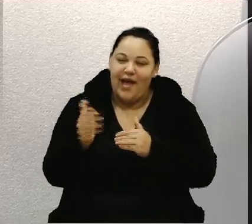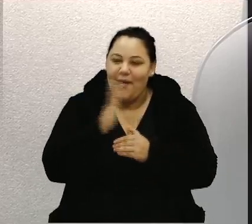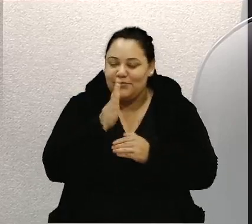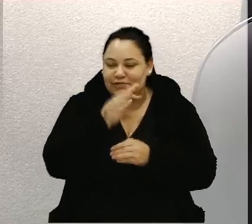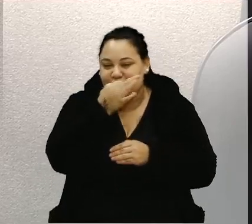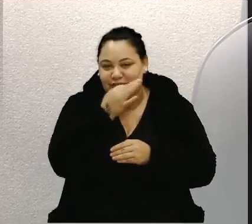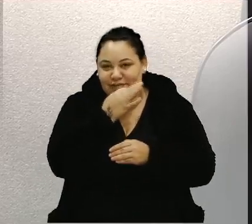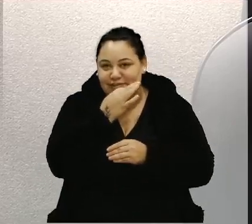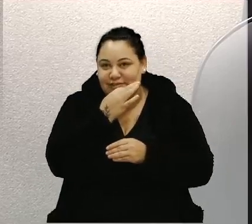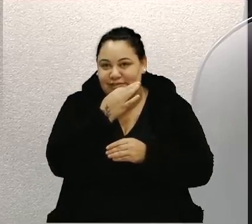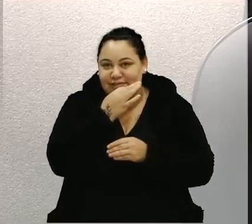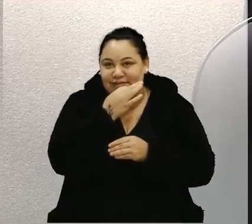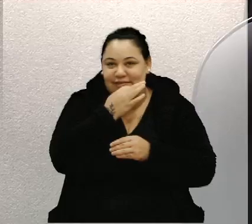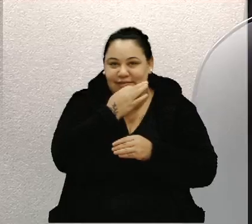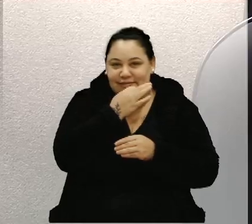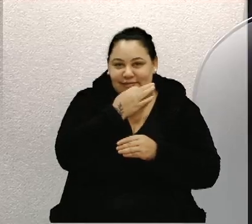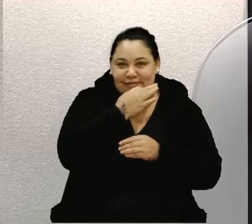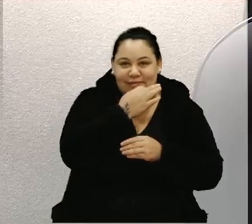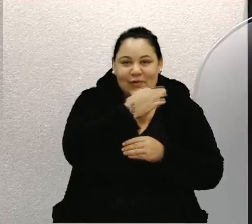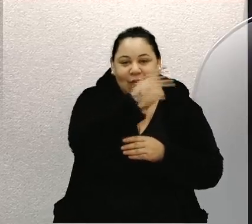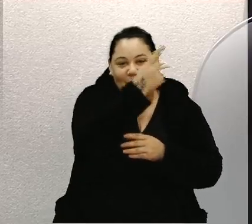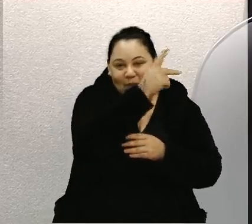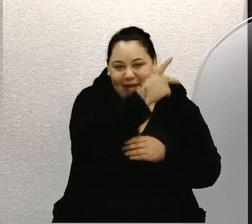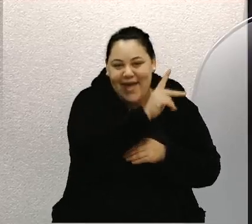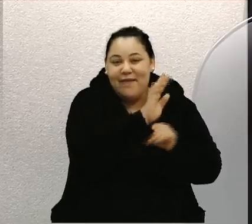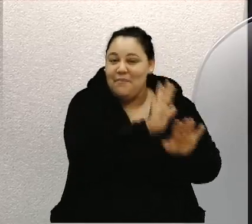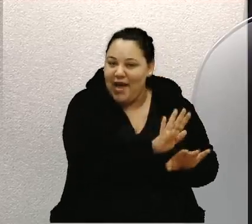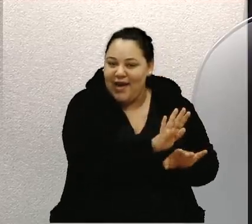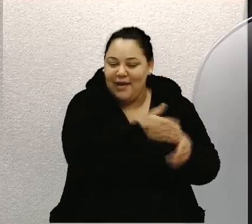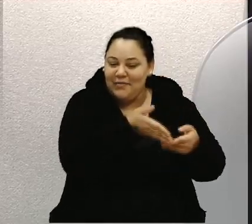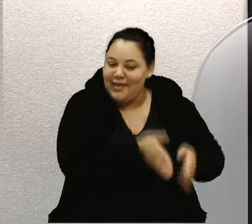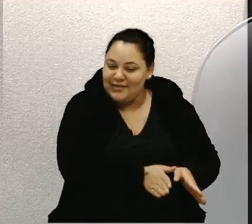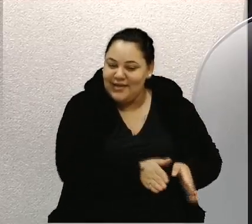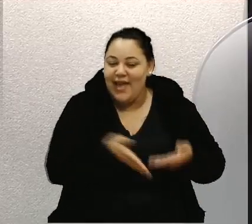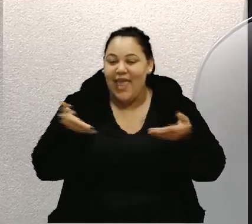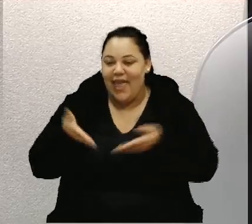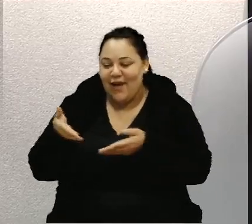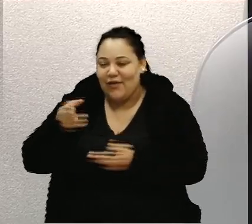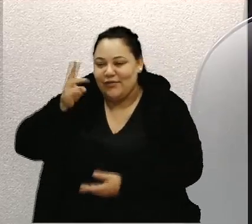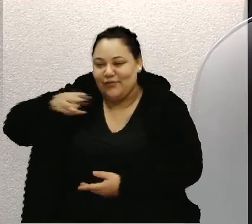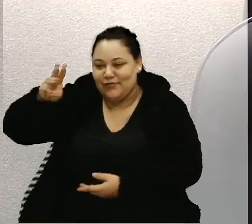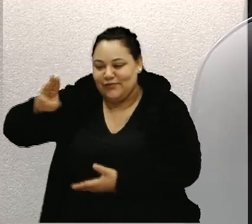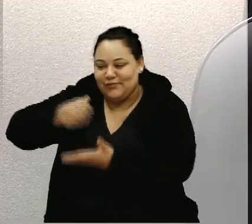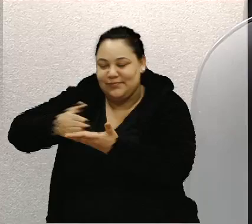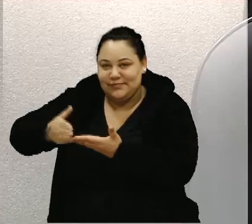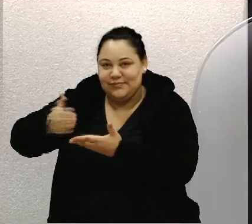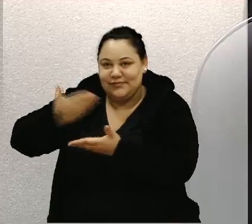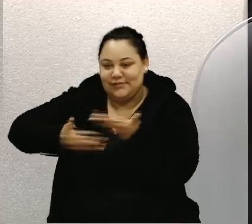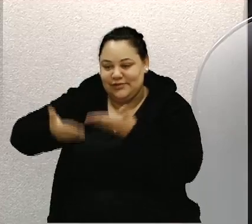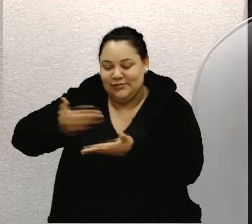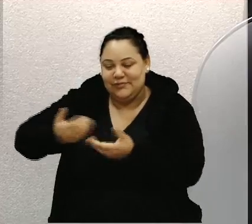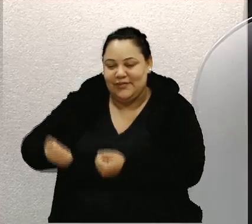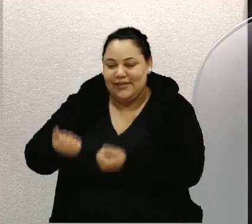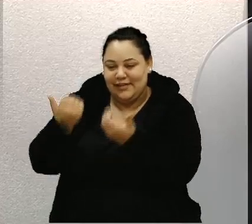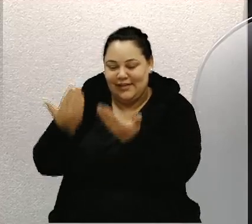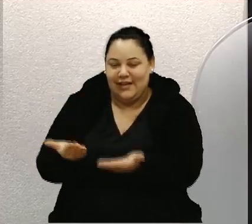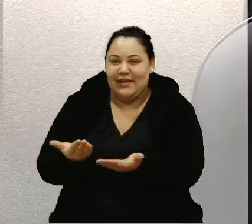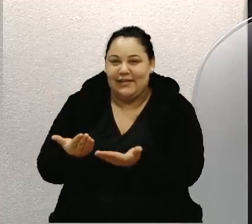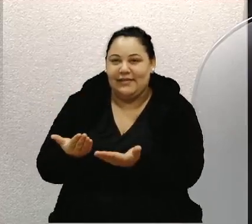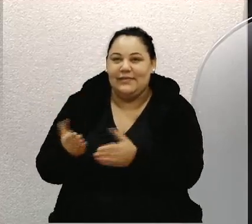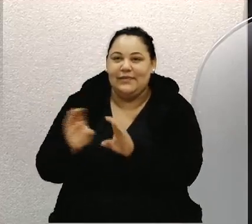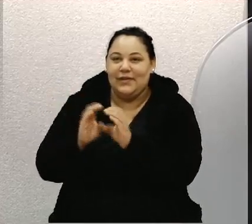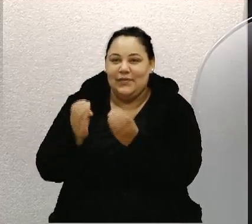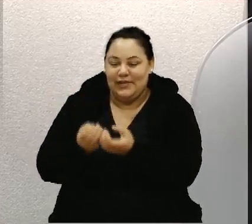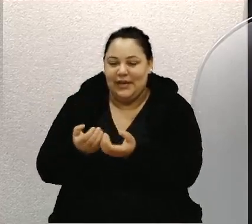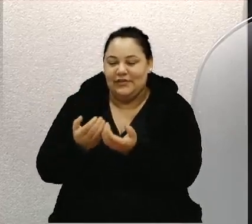deixarão de nascer no Pompeia, mas estarão muito bem acolhidos por um serviço humanizado que será entregue, então, ali